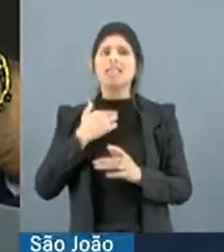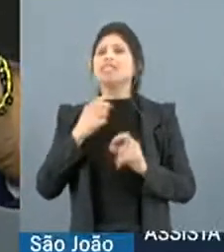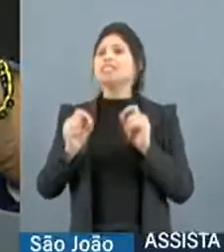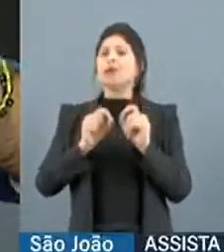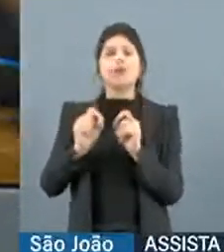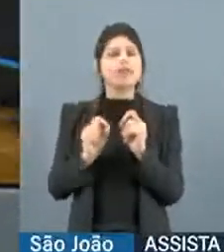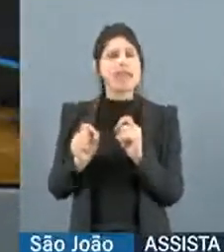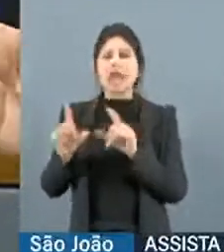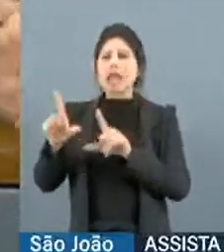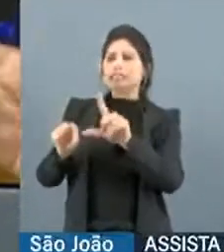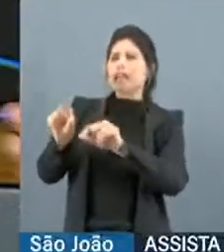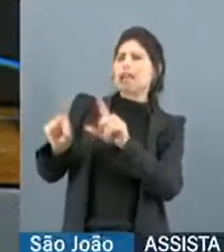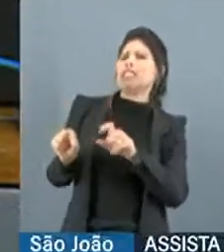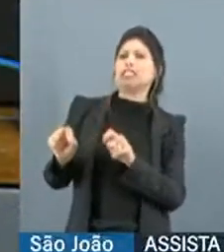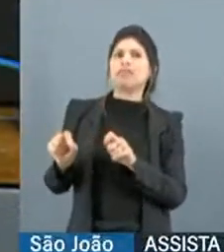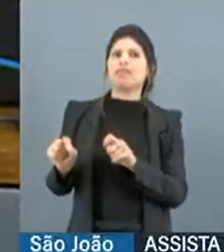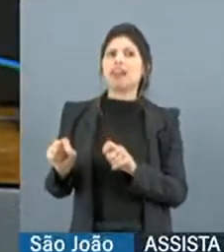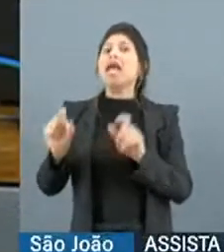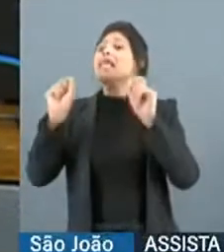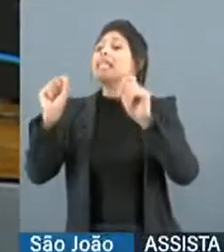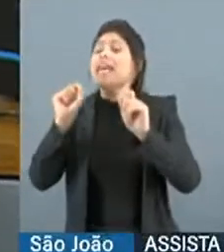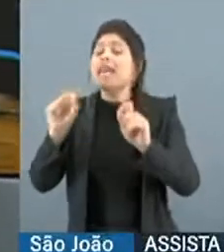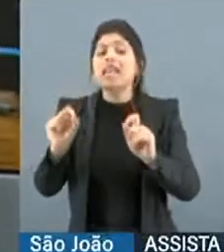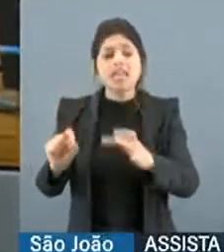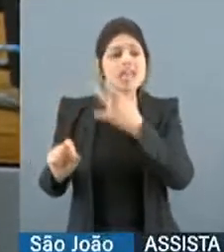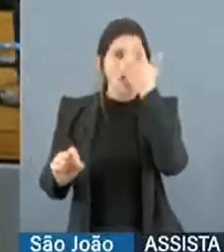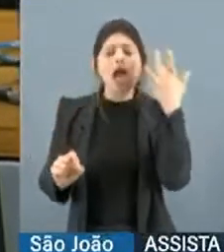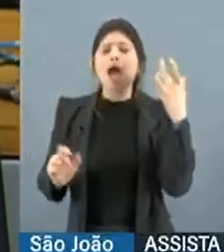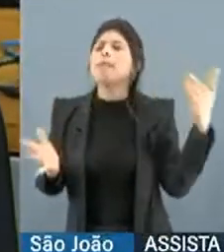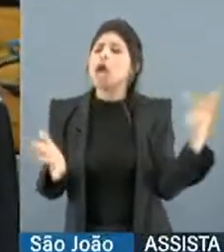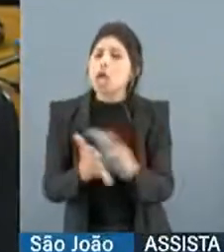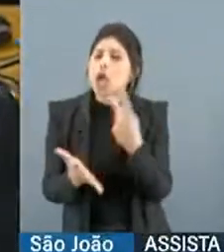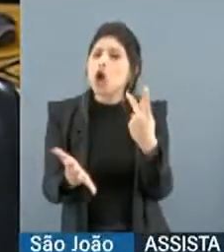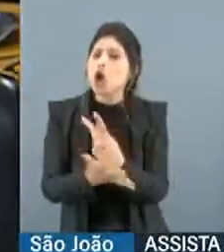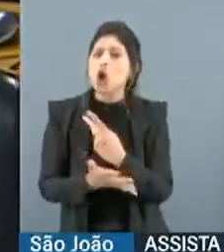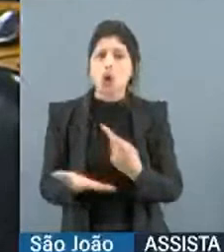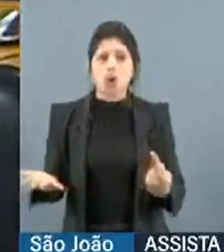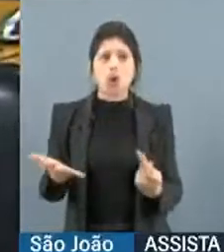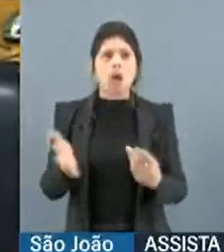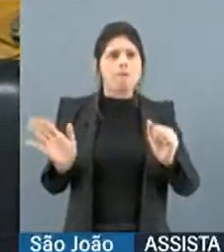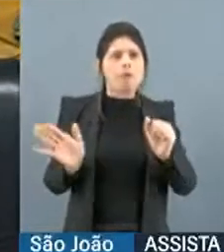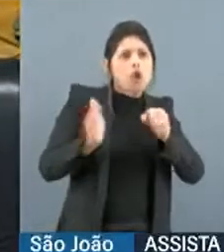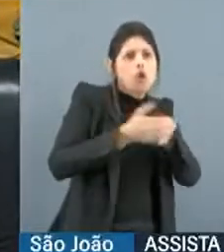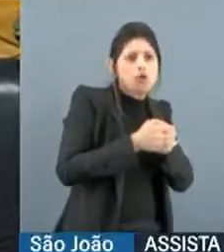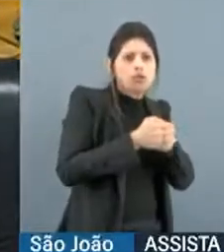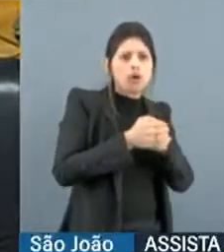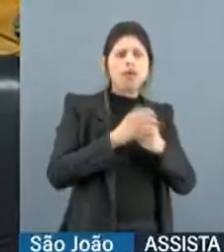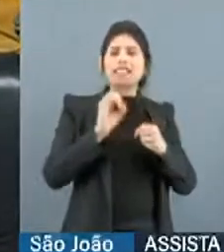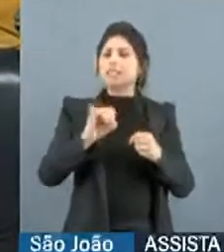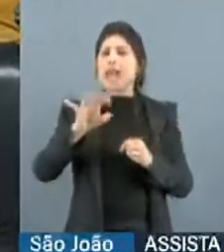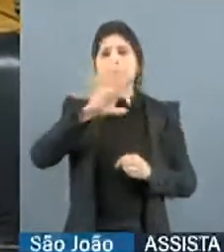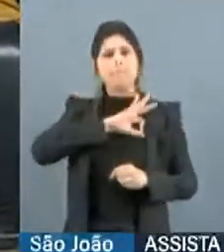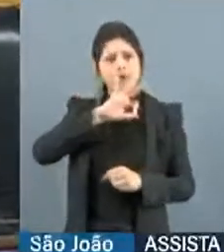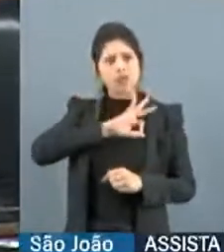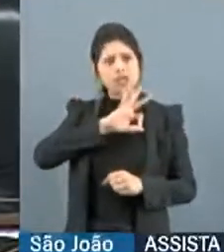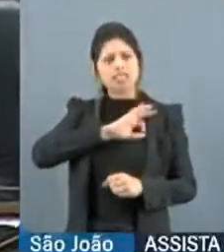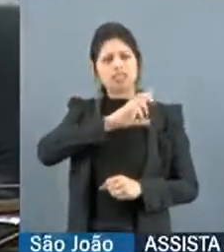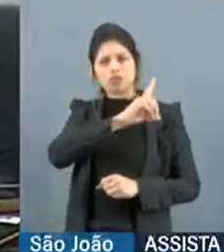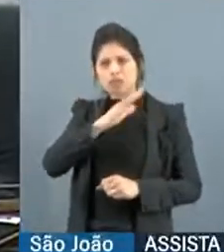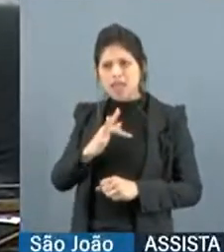no todo. Quem errou por omissão? Se foi a Polícia Militar do Estado, do Distrito Federal, nós vamos